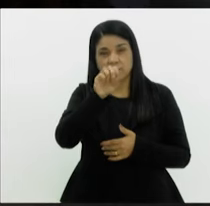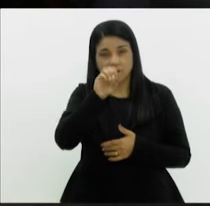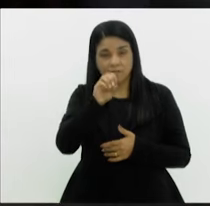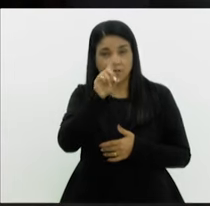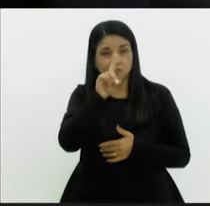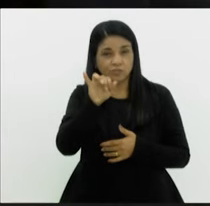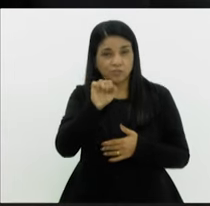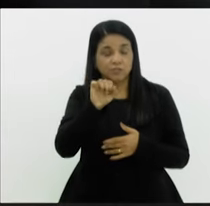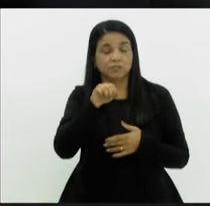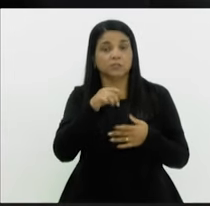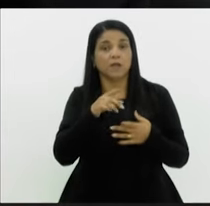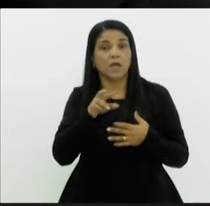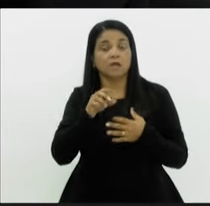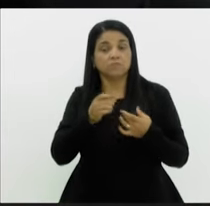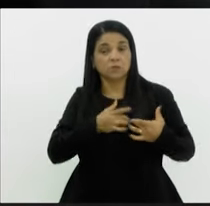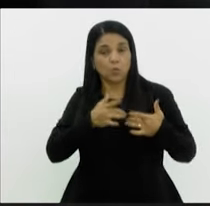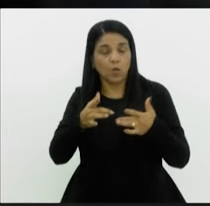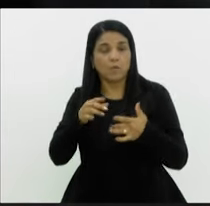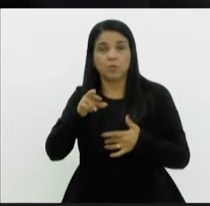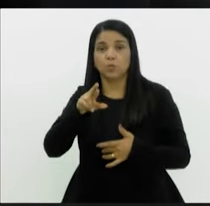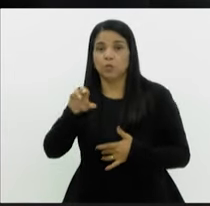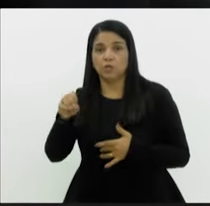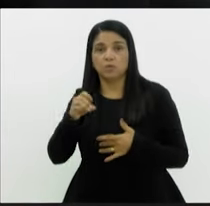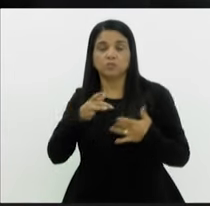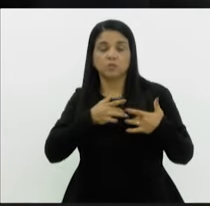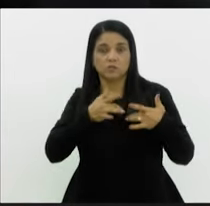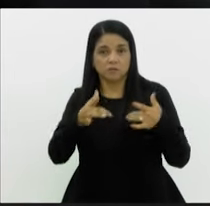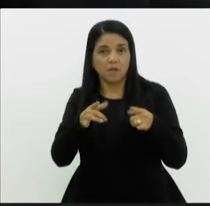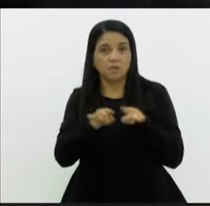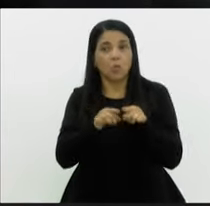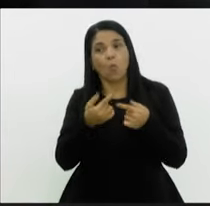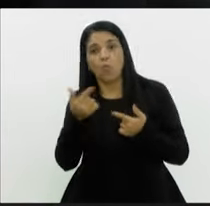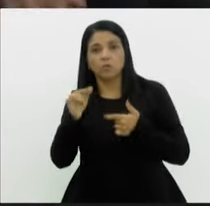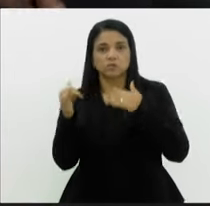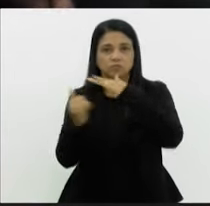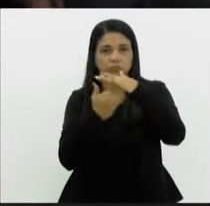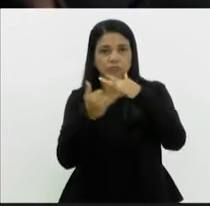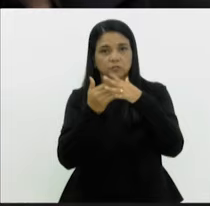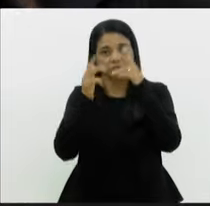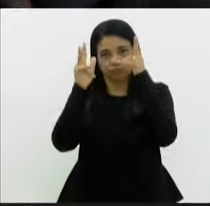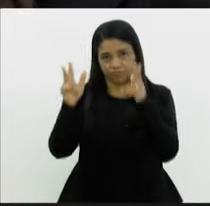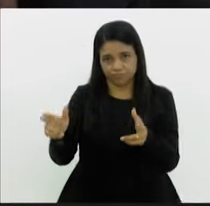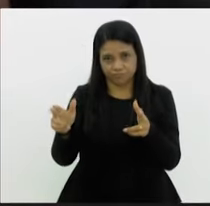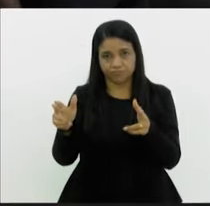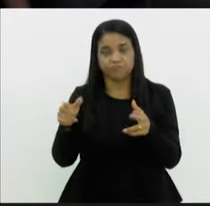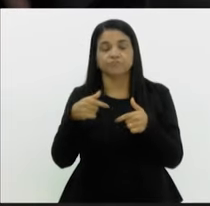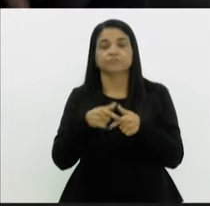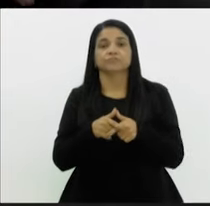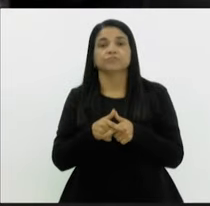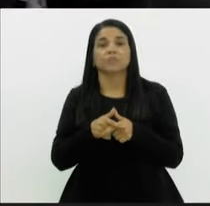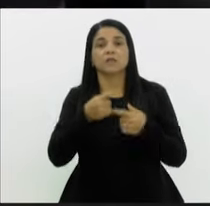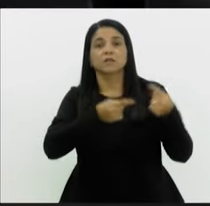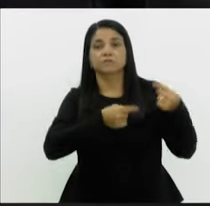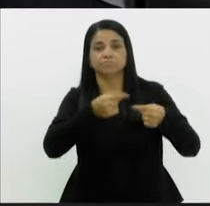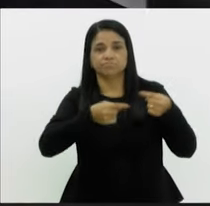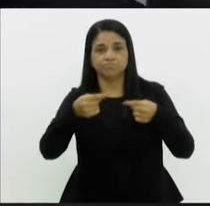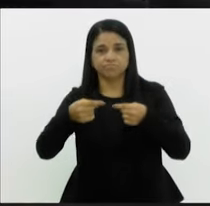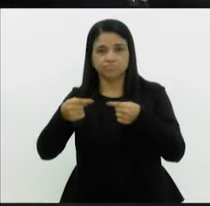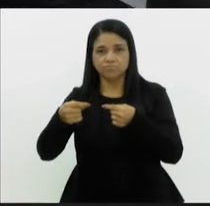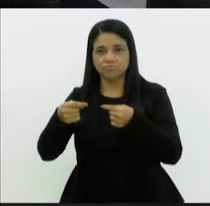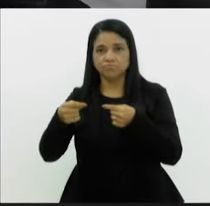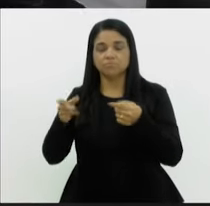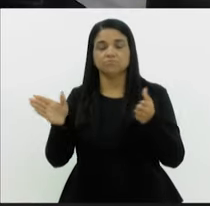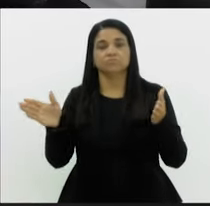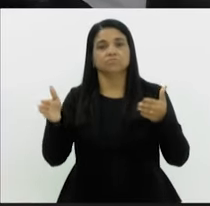para o Rio Solidário e ou outra instituição que tenha a mesma finalidade. Em discussão, não havendo quem